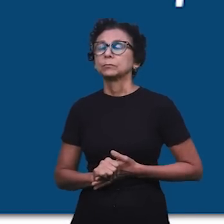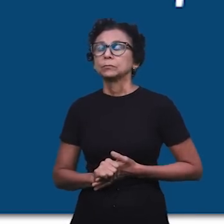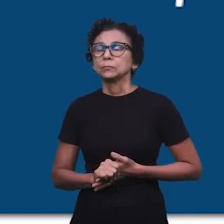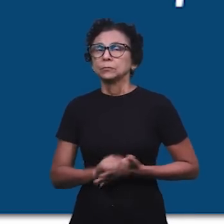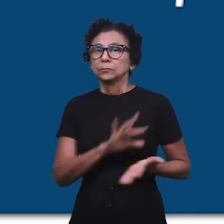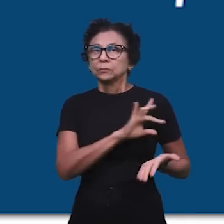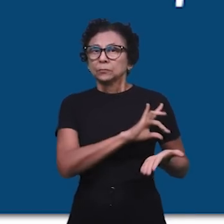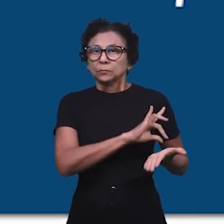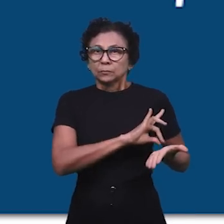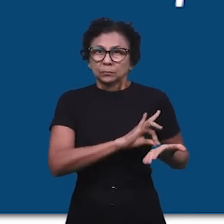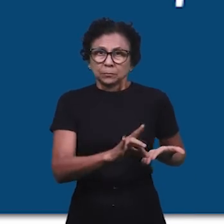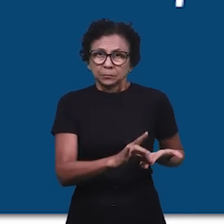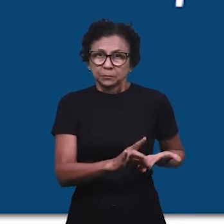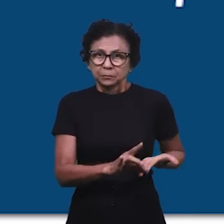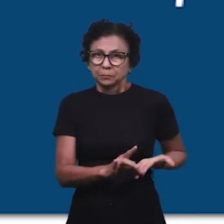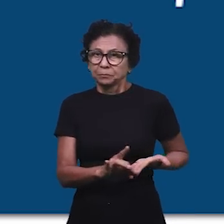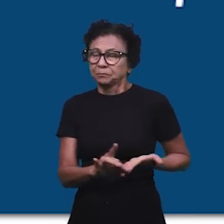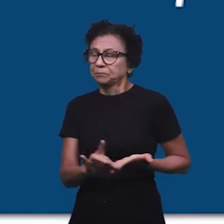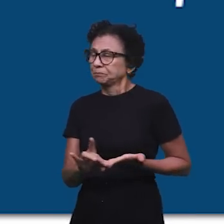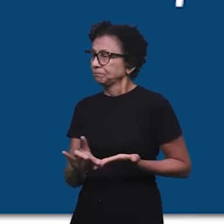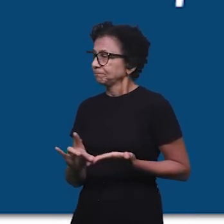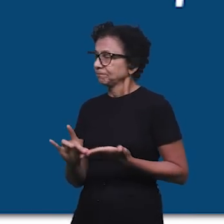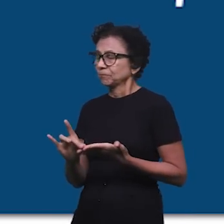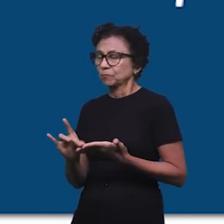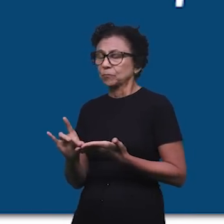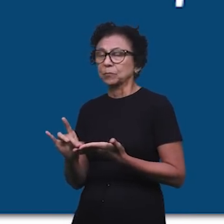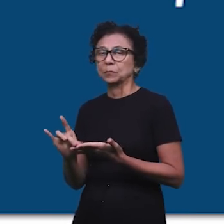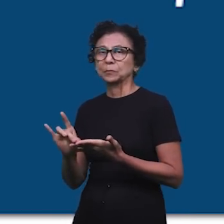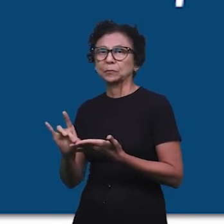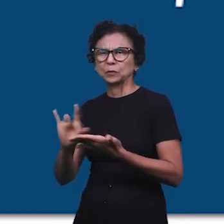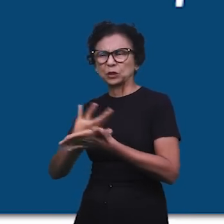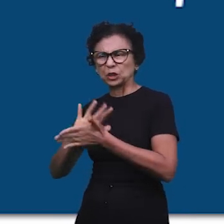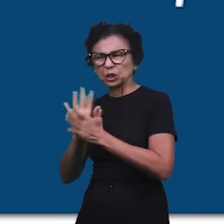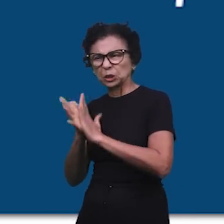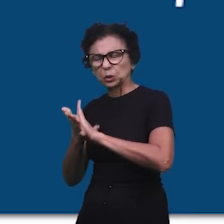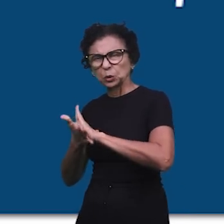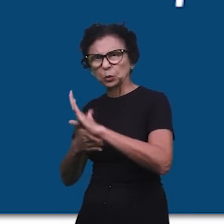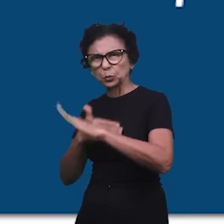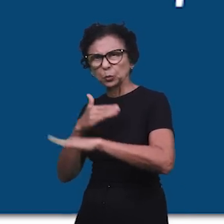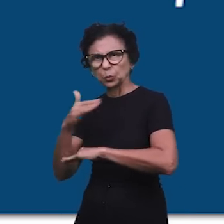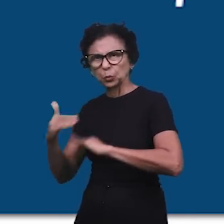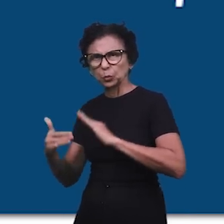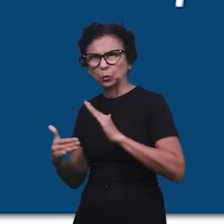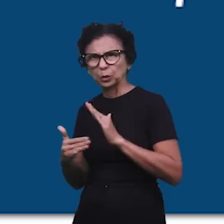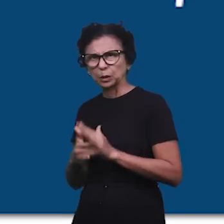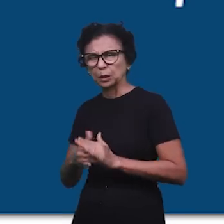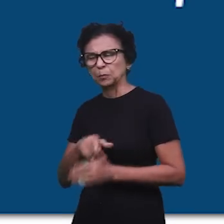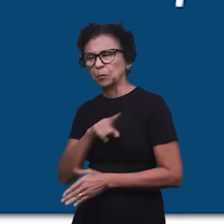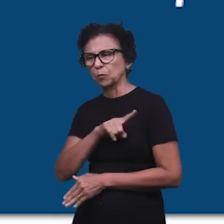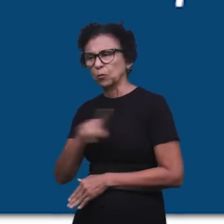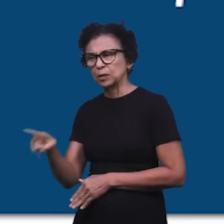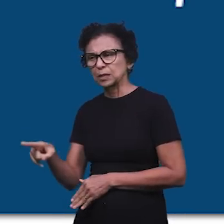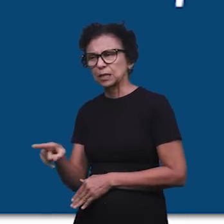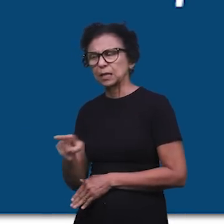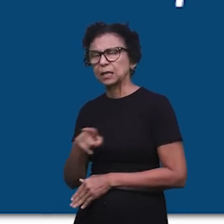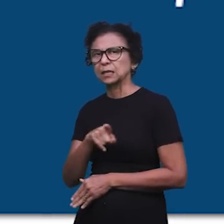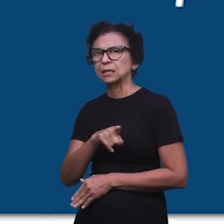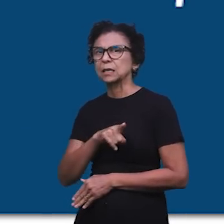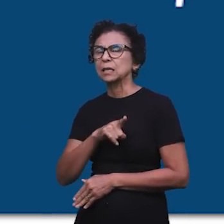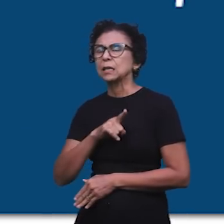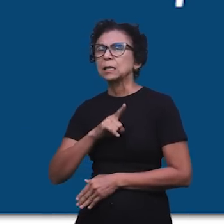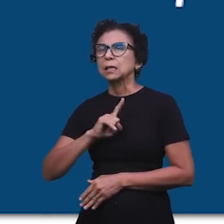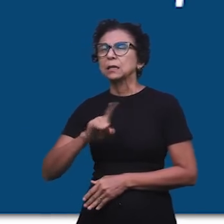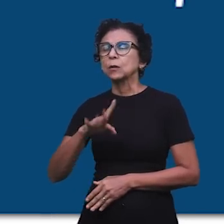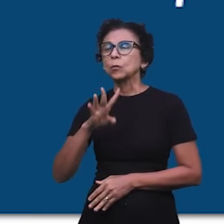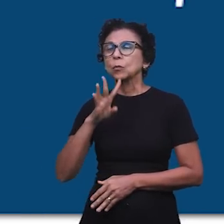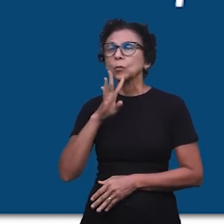deixarão em ti pedra sobre pedra, pois que não conheceste o tempo da tua visitação.